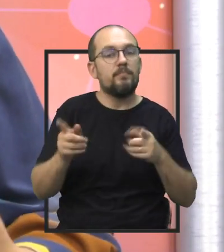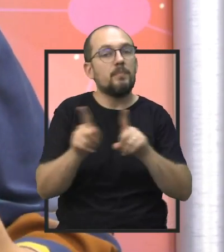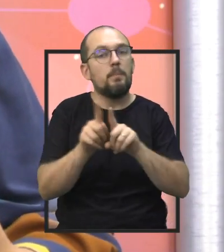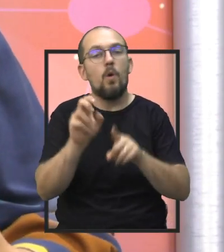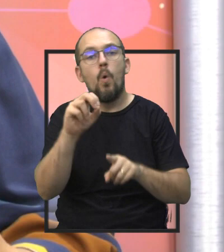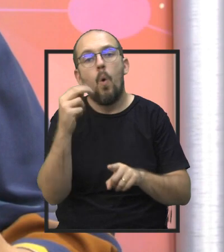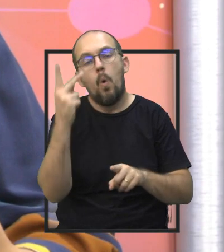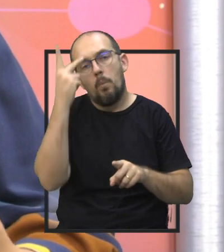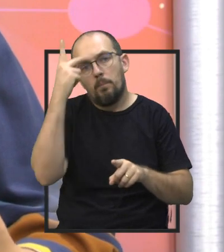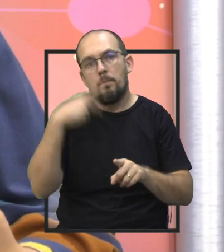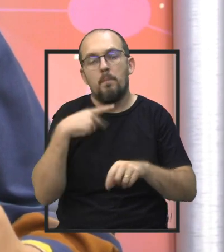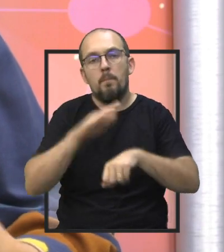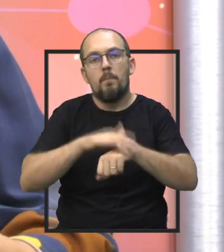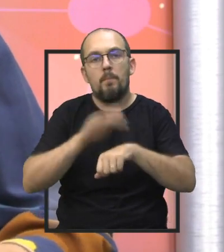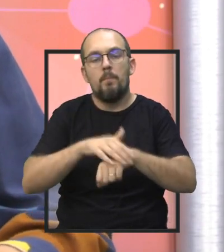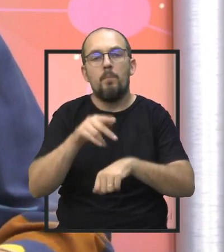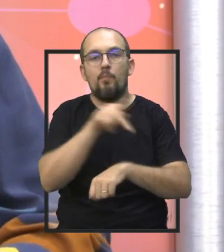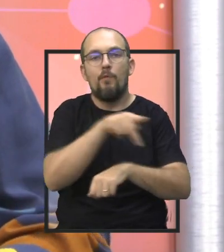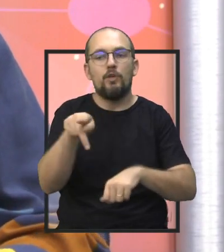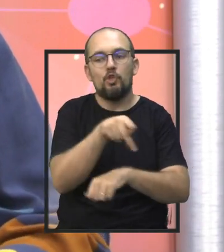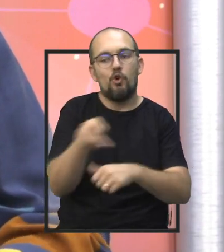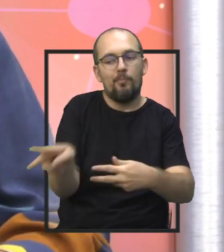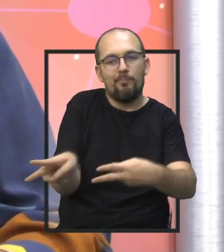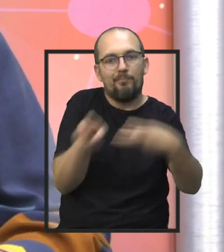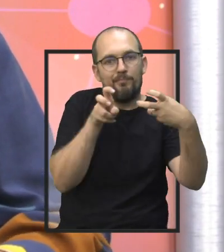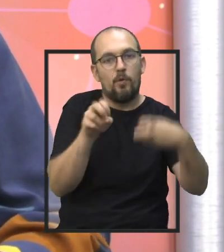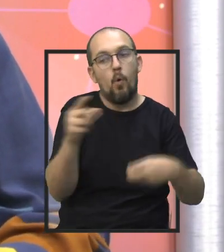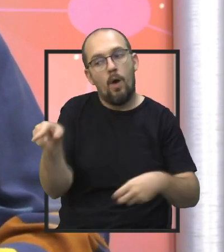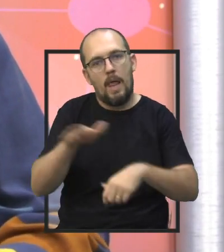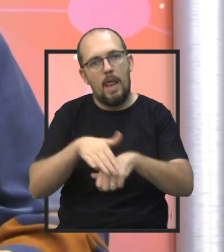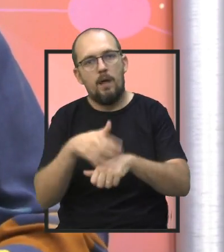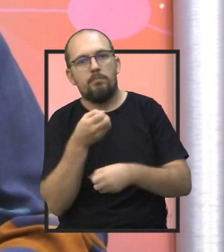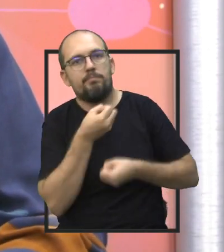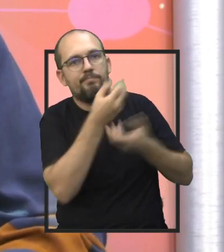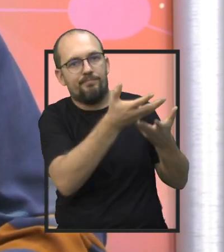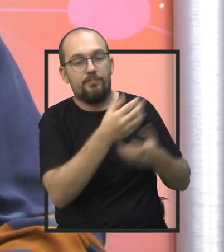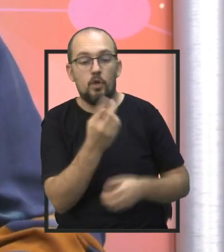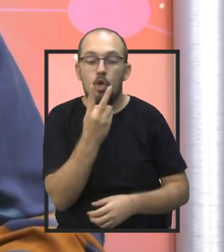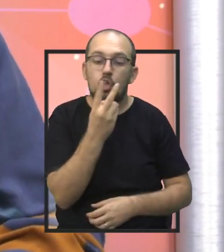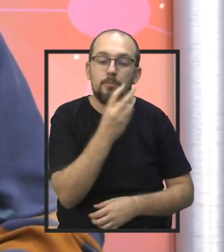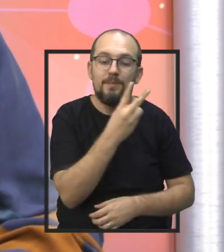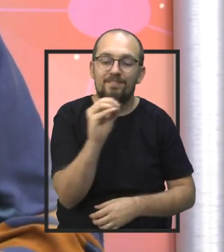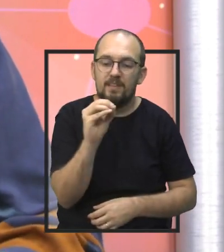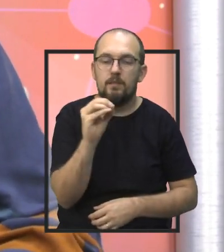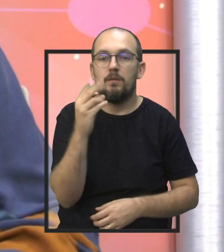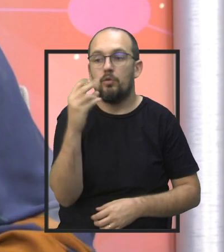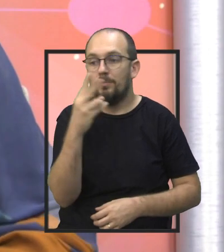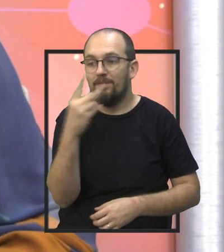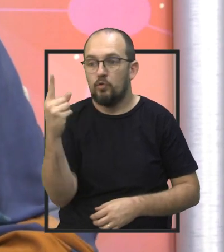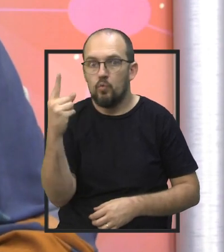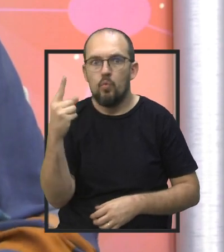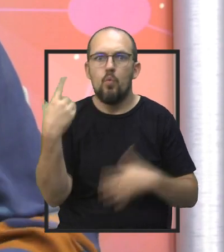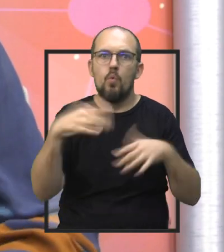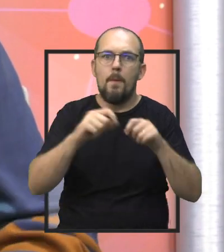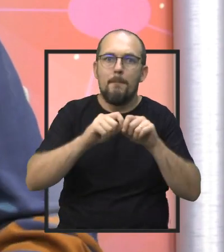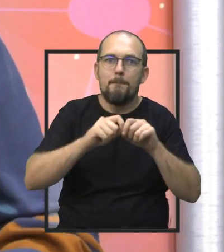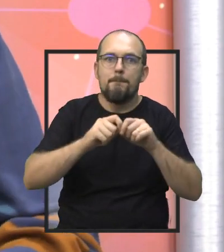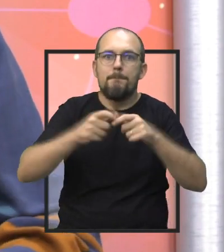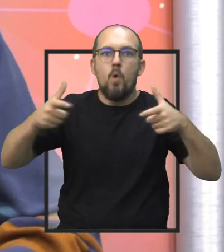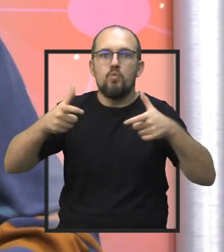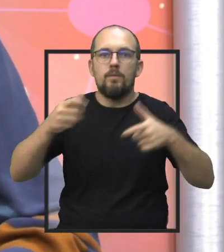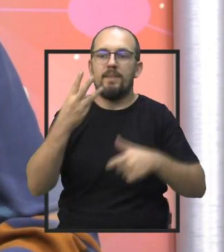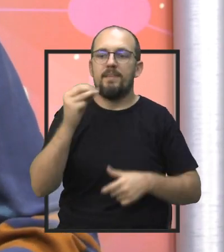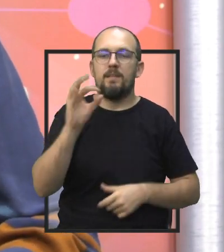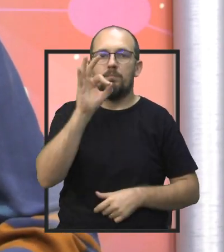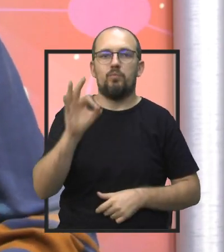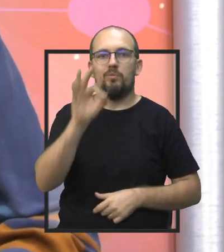própria percepção dos professores. Então, de 2020 para 2021, houve um aumento assim, de mais de 30% no estado de